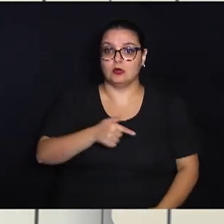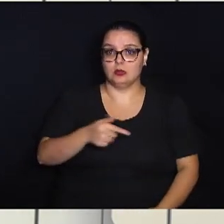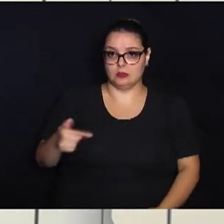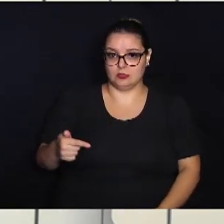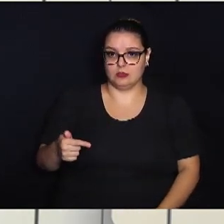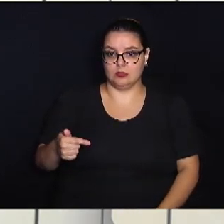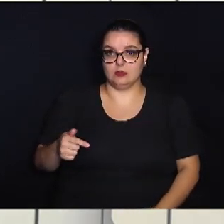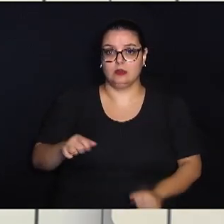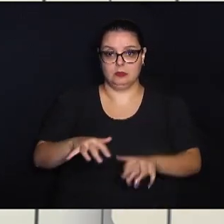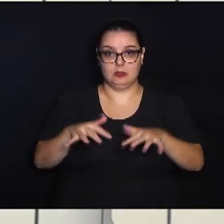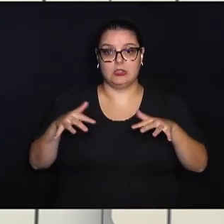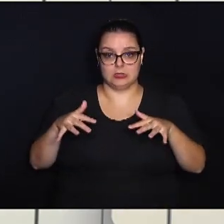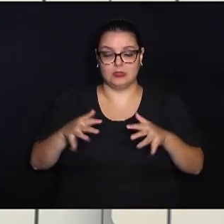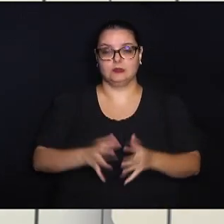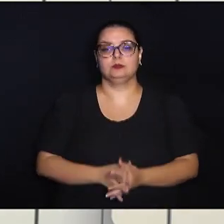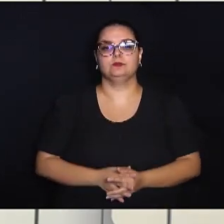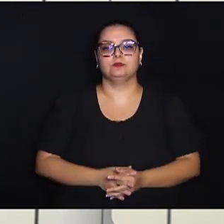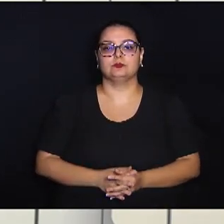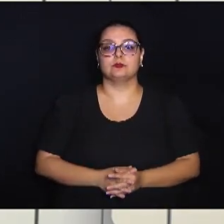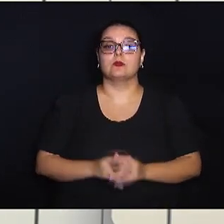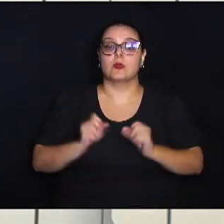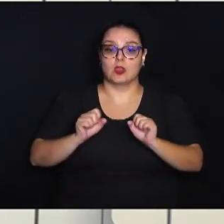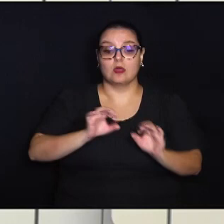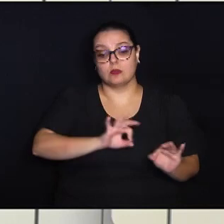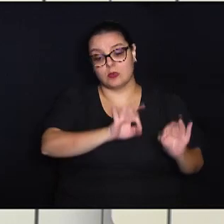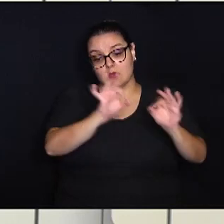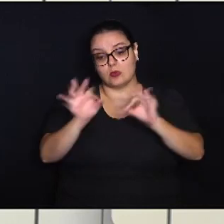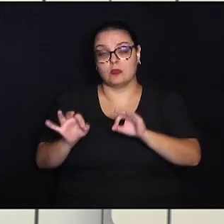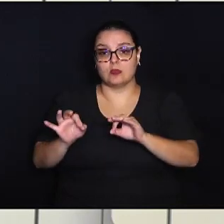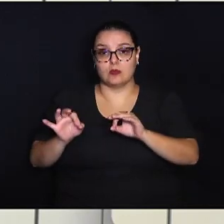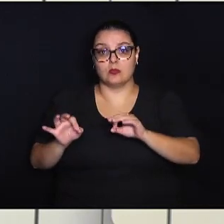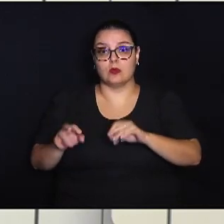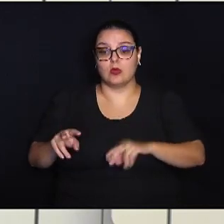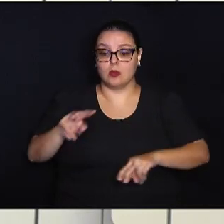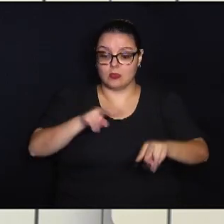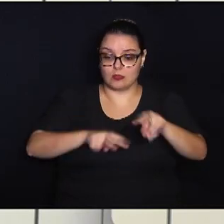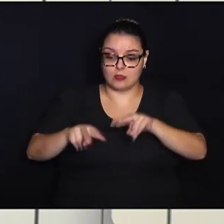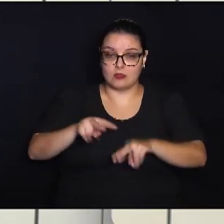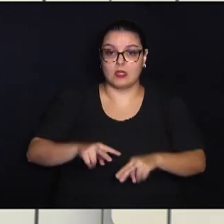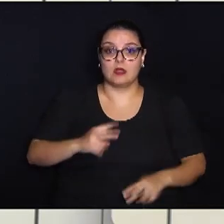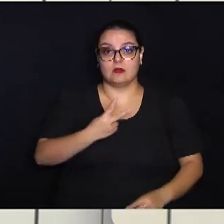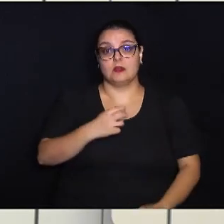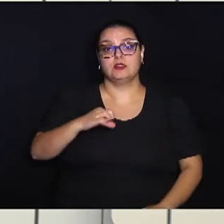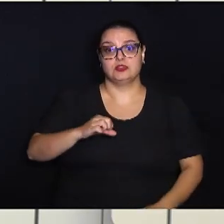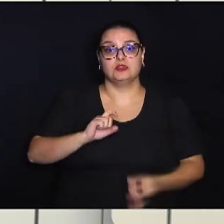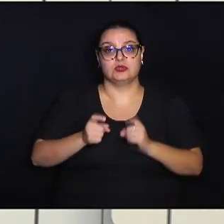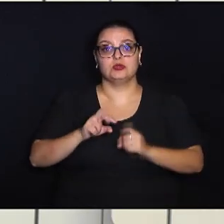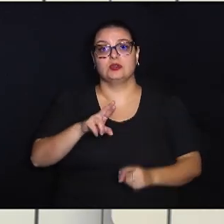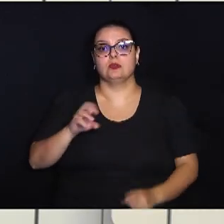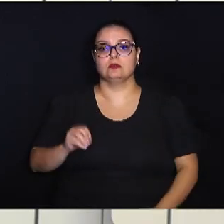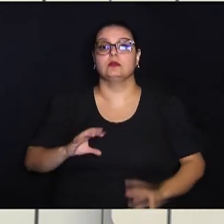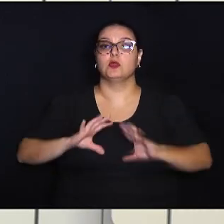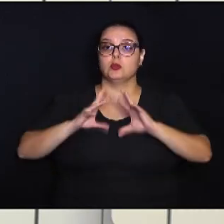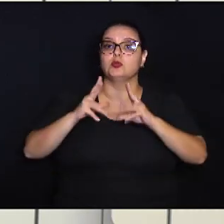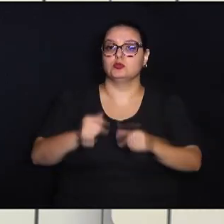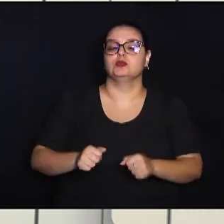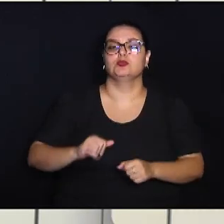em plenário. Você pode assistir ou rever a 29ª reunião ordinária na íntegra